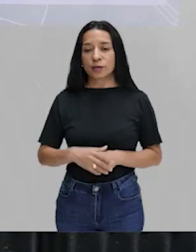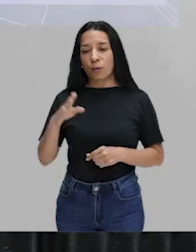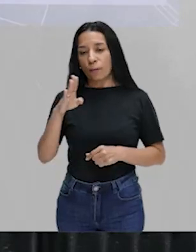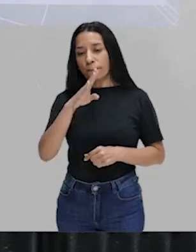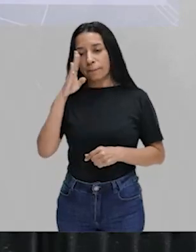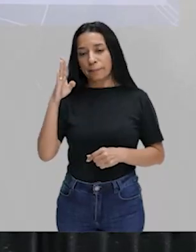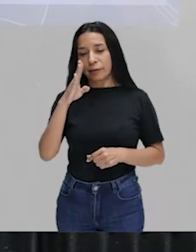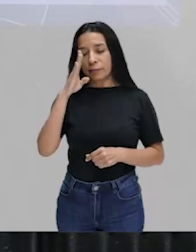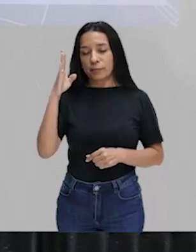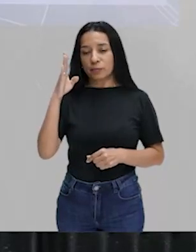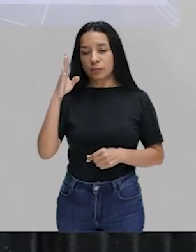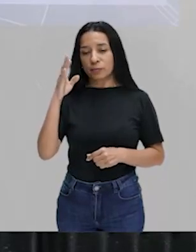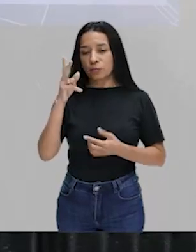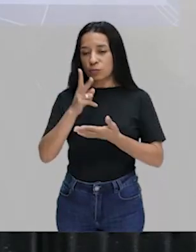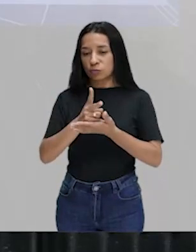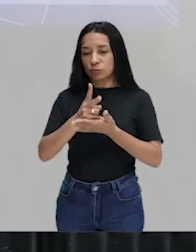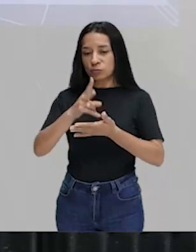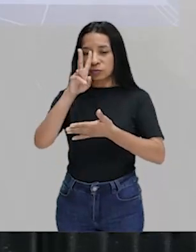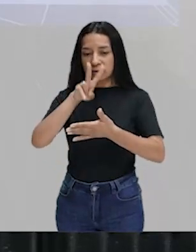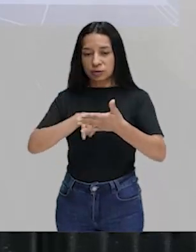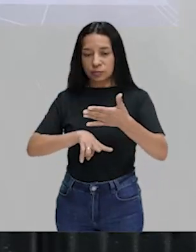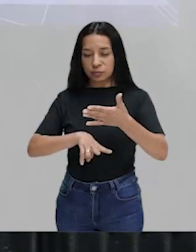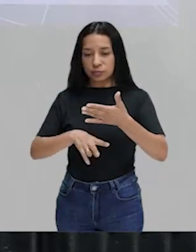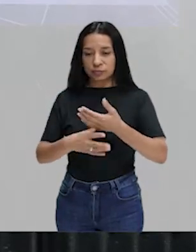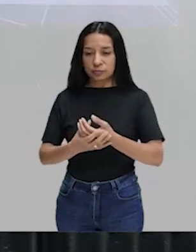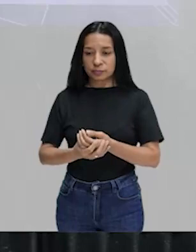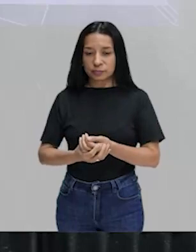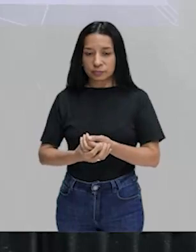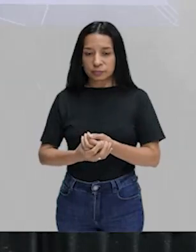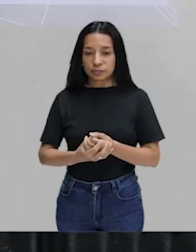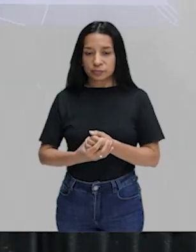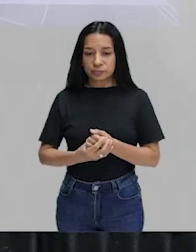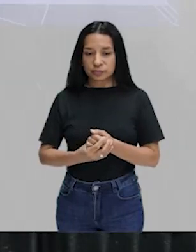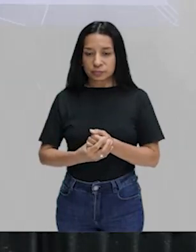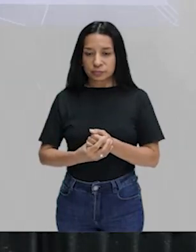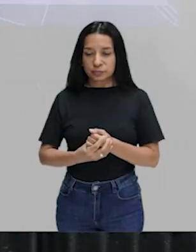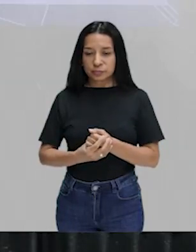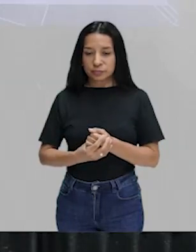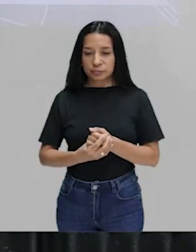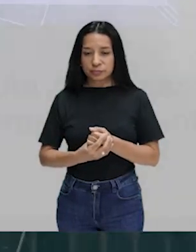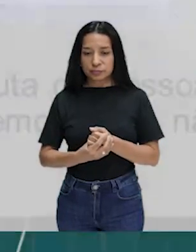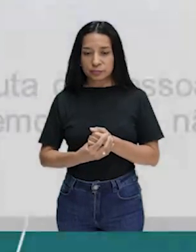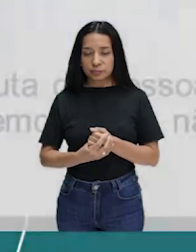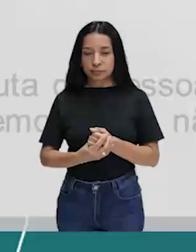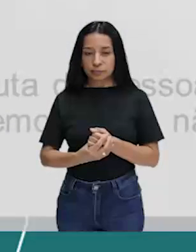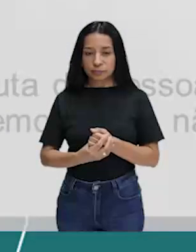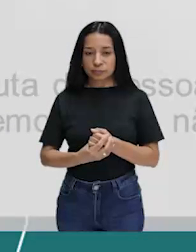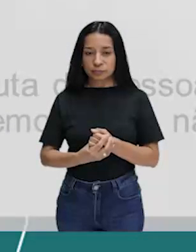bêbado com chapéu coco fazia irreverências mil para a noite do Brasil, meu Brasil.